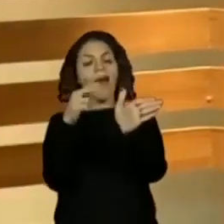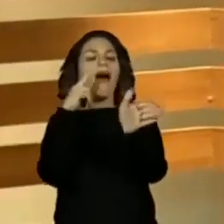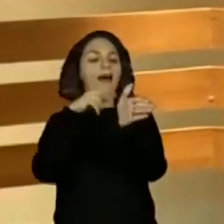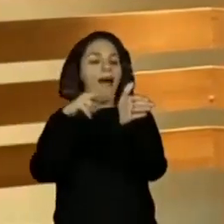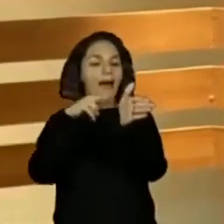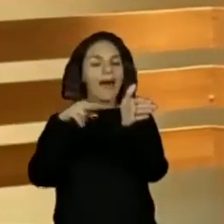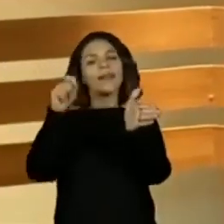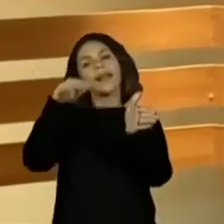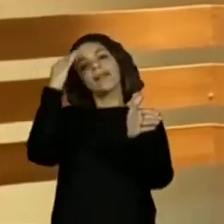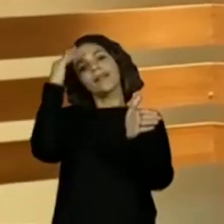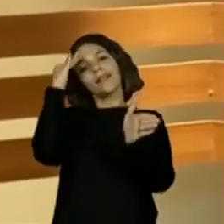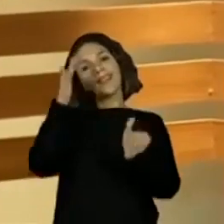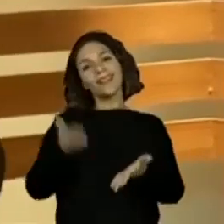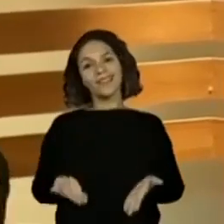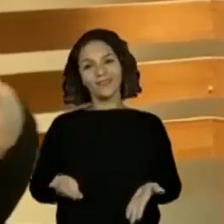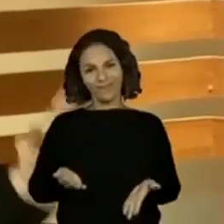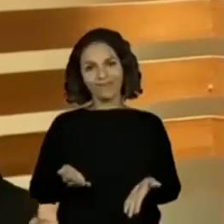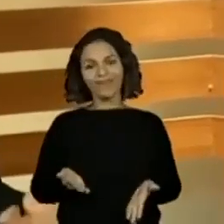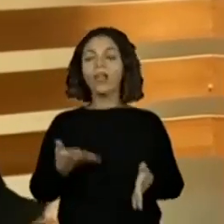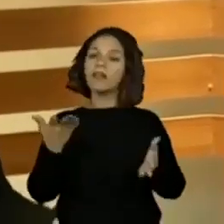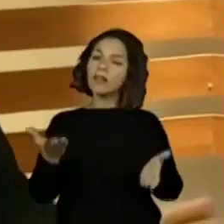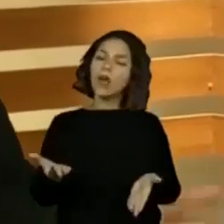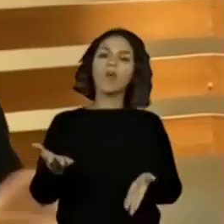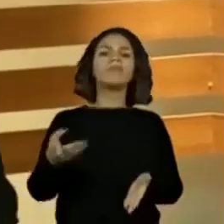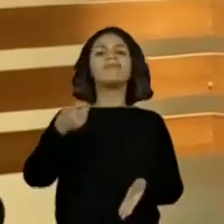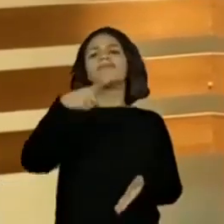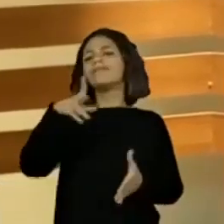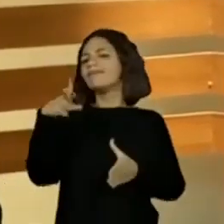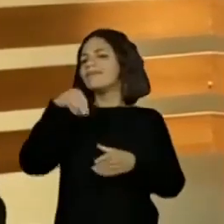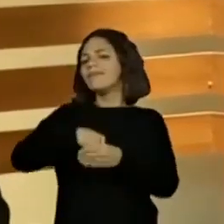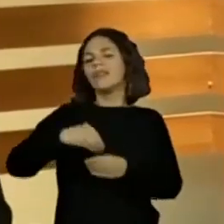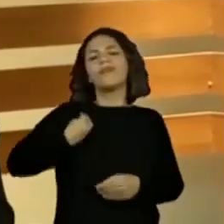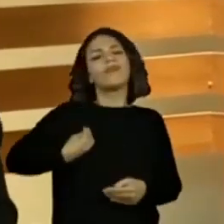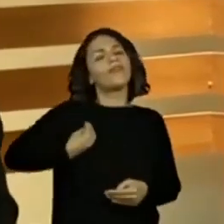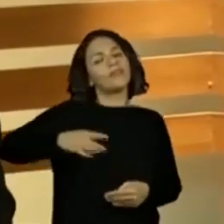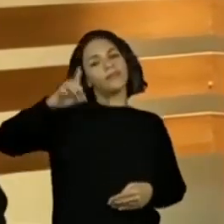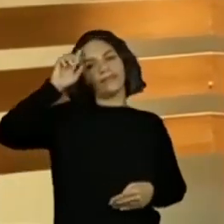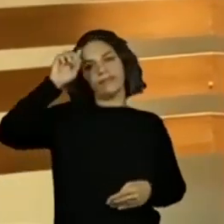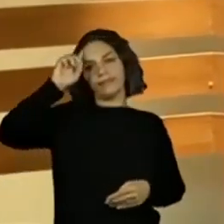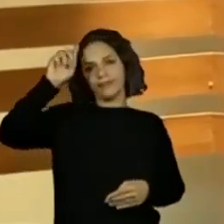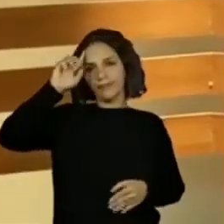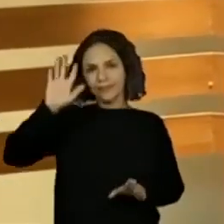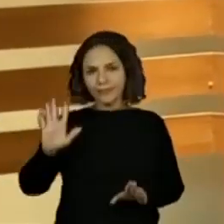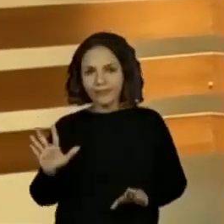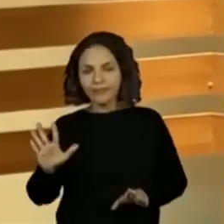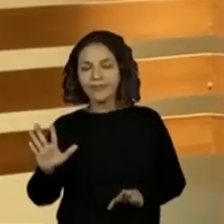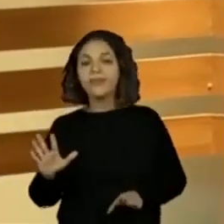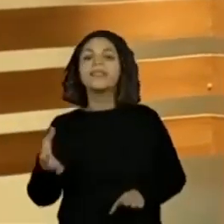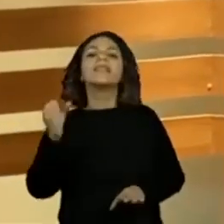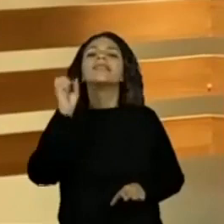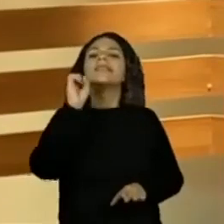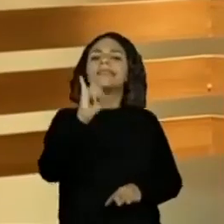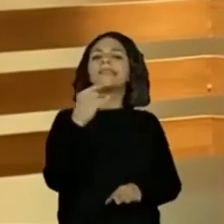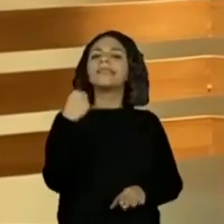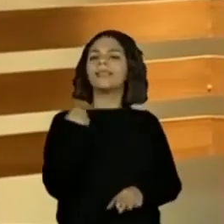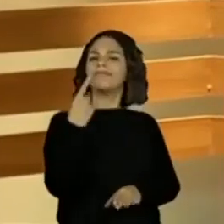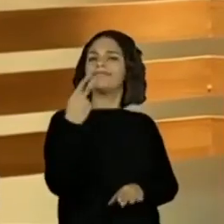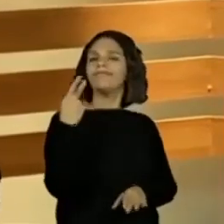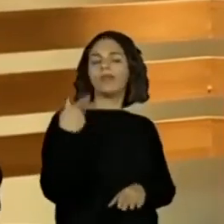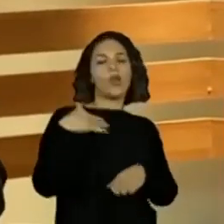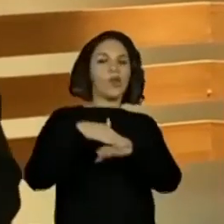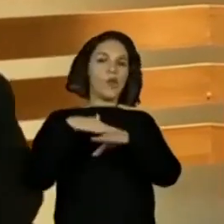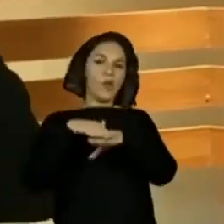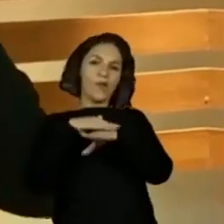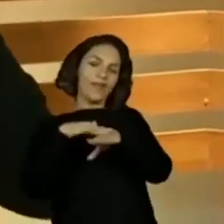que você vai dormir. A pontuação, ela está presente o tempo todo, tá? Então, se eu estivesse falando com vocês aqui,